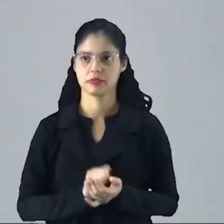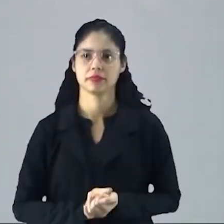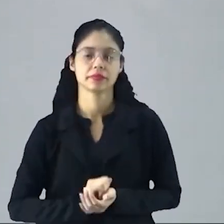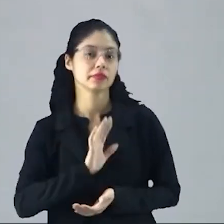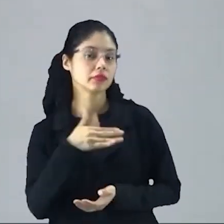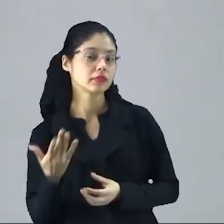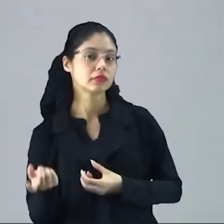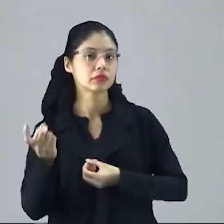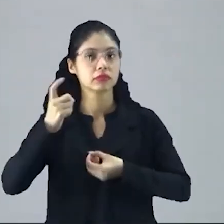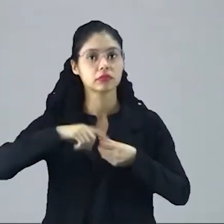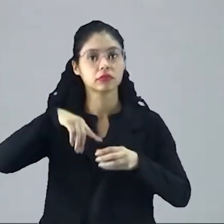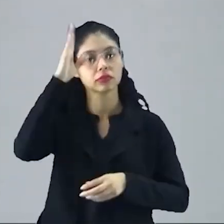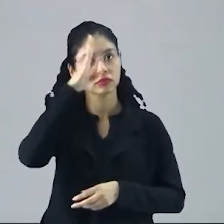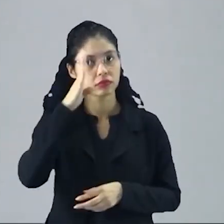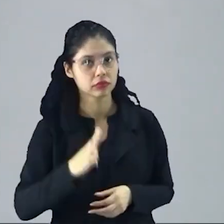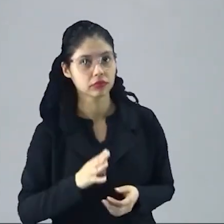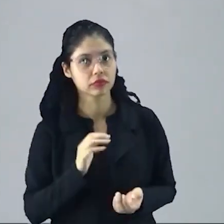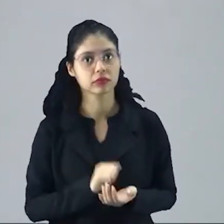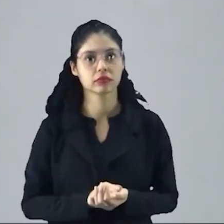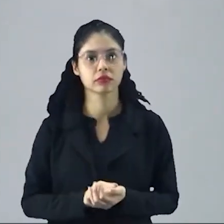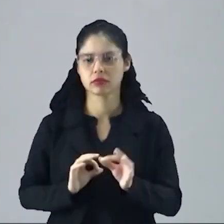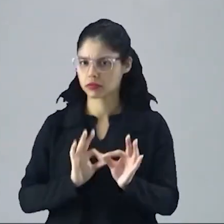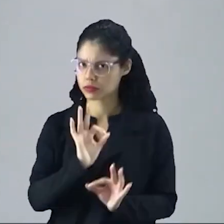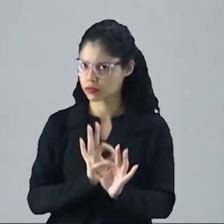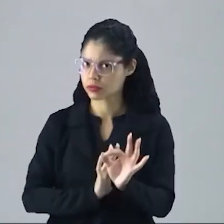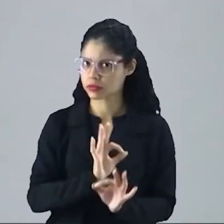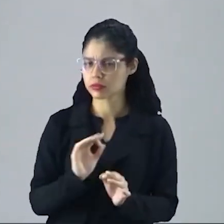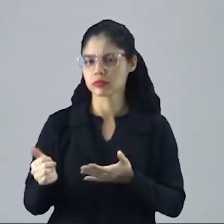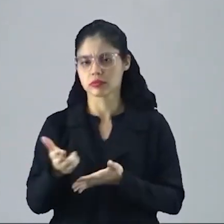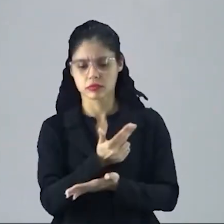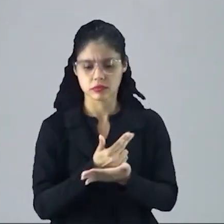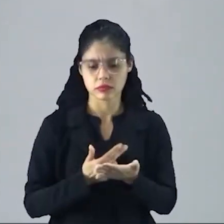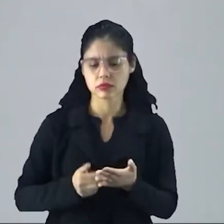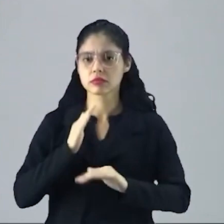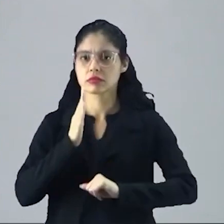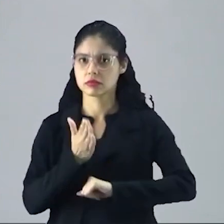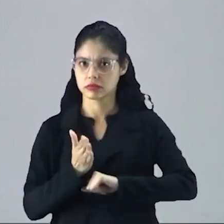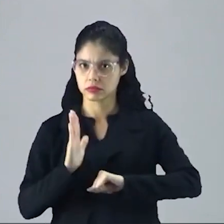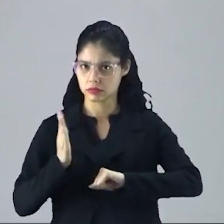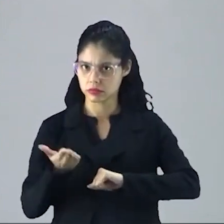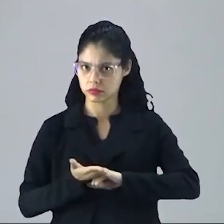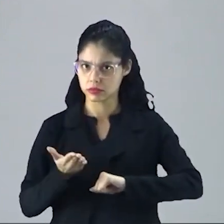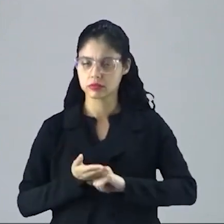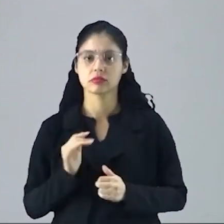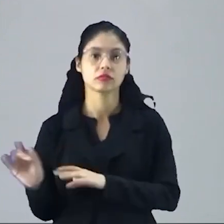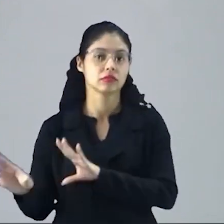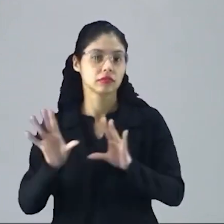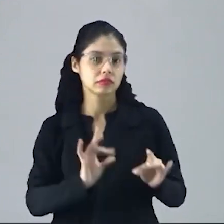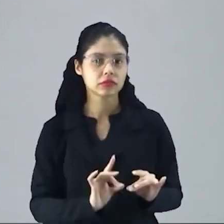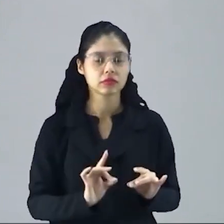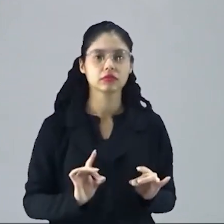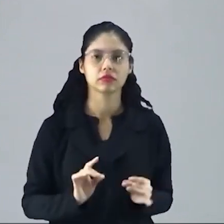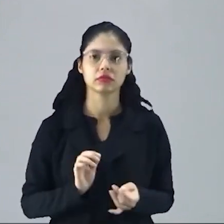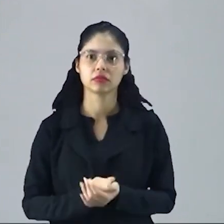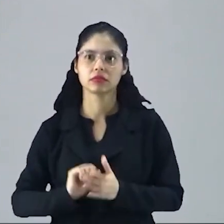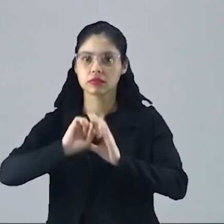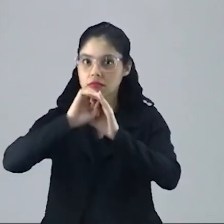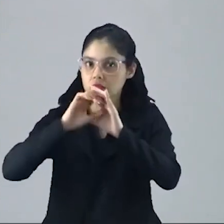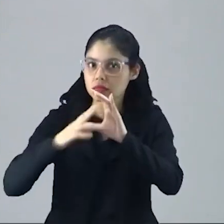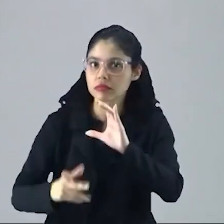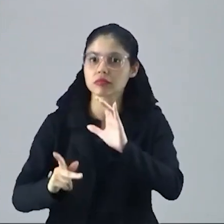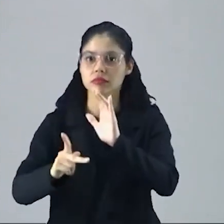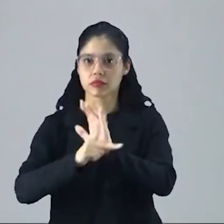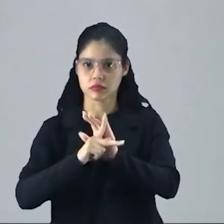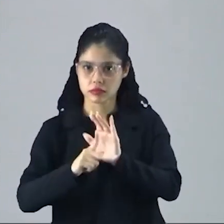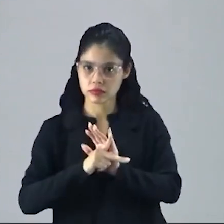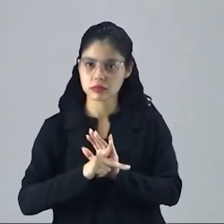Quando eles voltam para o Brasil e montam a Semana de Arte Moderna de 22, eles trazem consigo